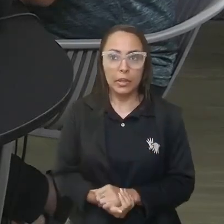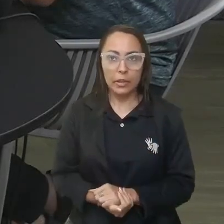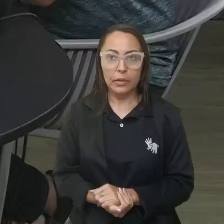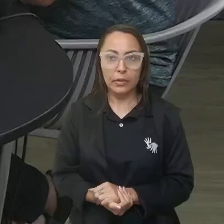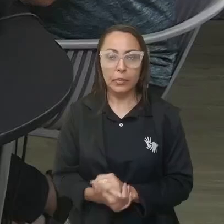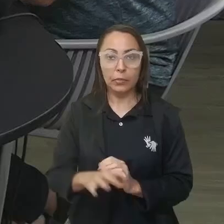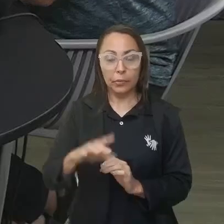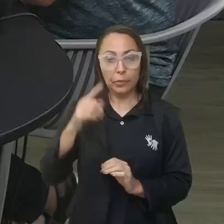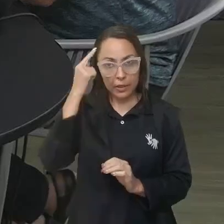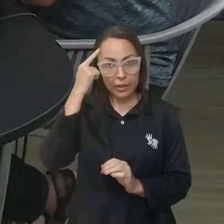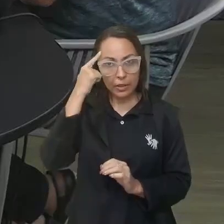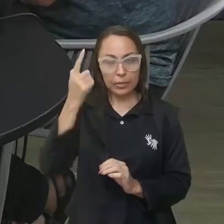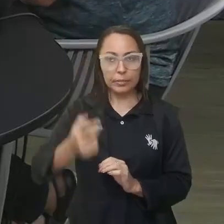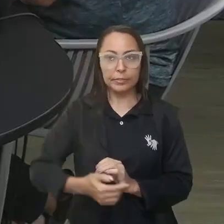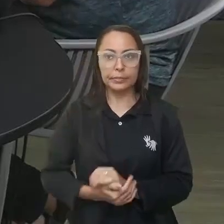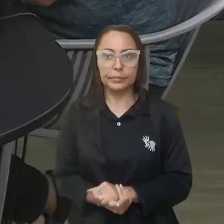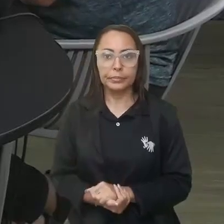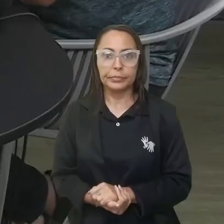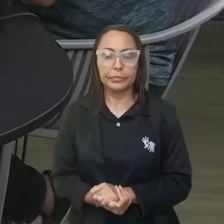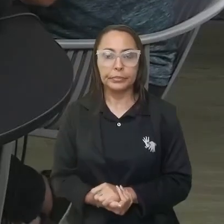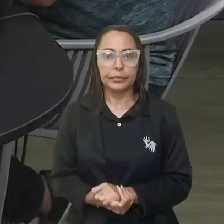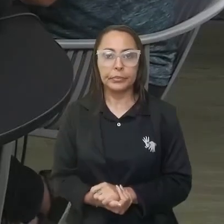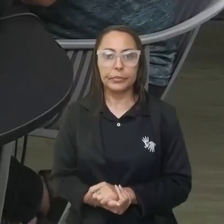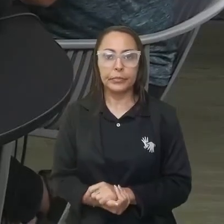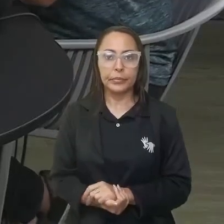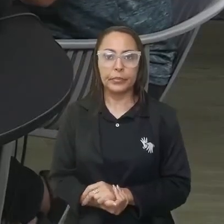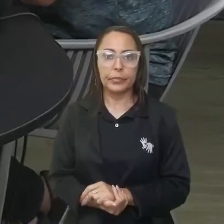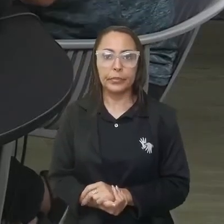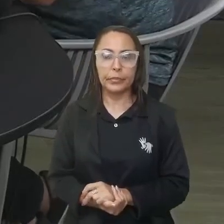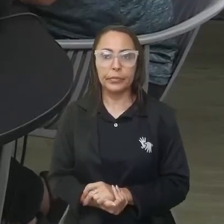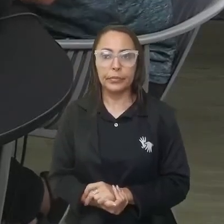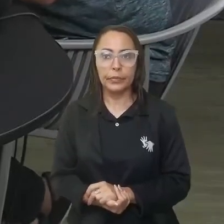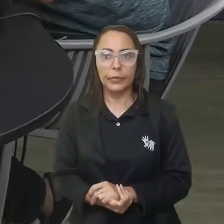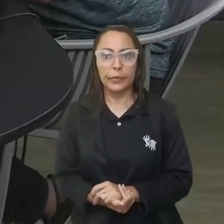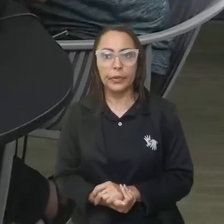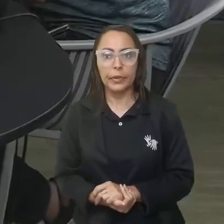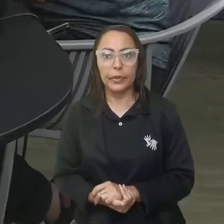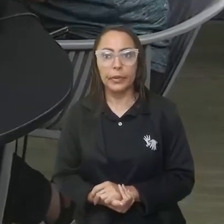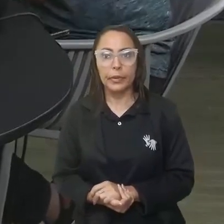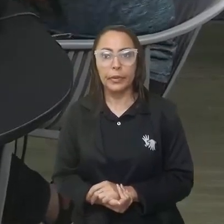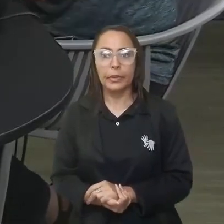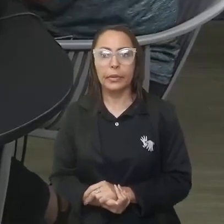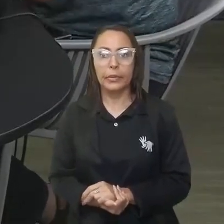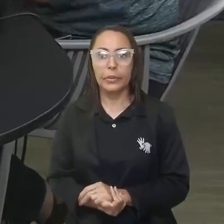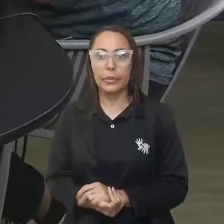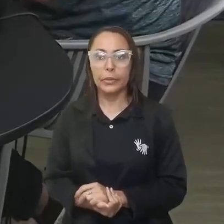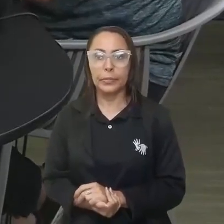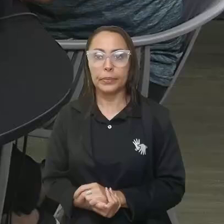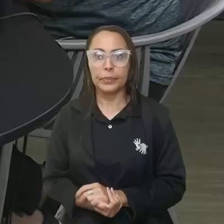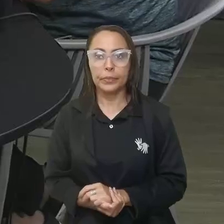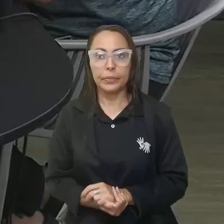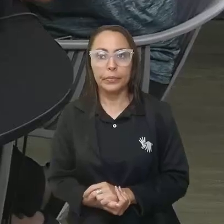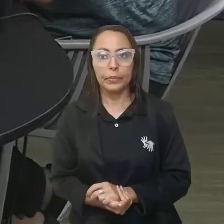pensar. Não tem que pensar, não. Se pensar, a gente termina o programa e a gente vai ficar